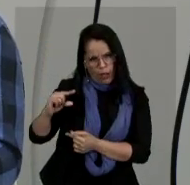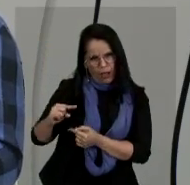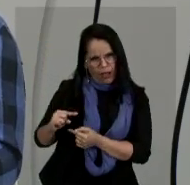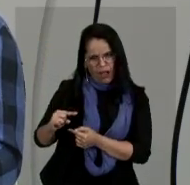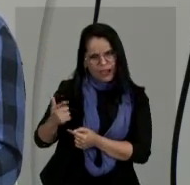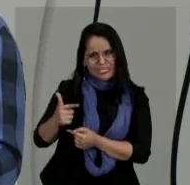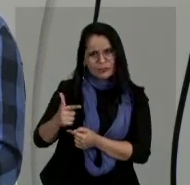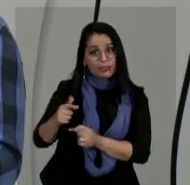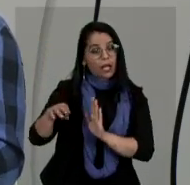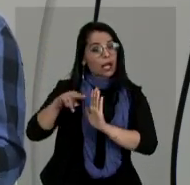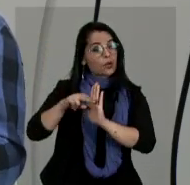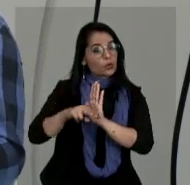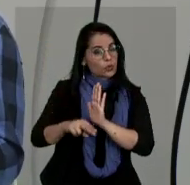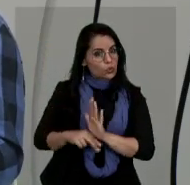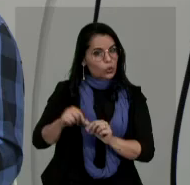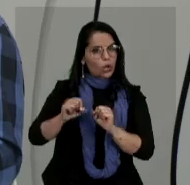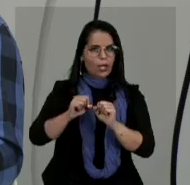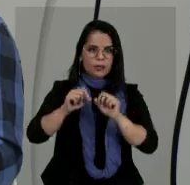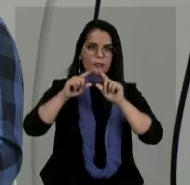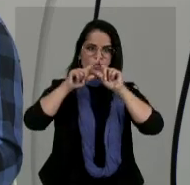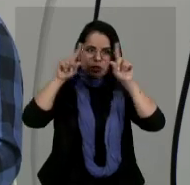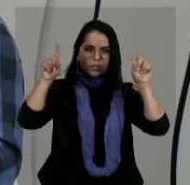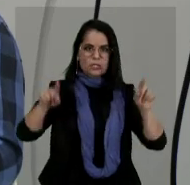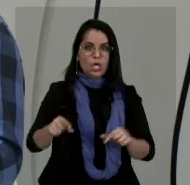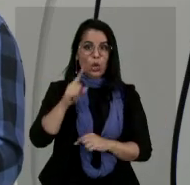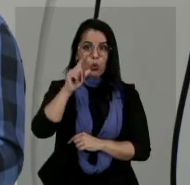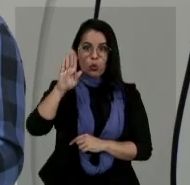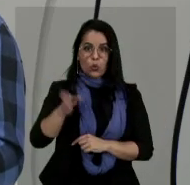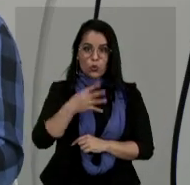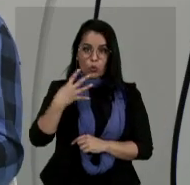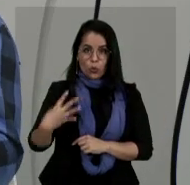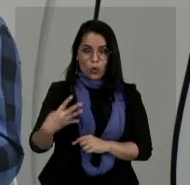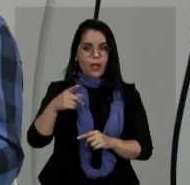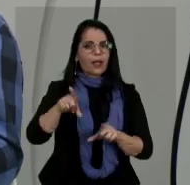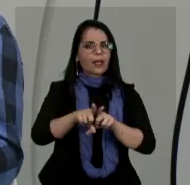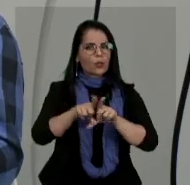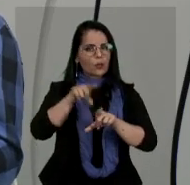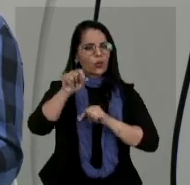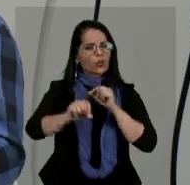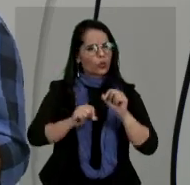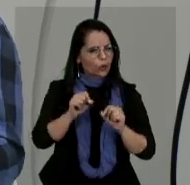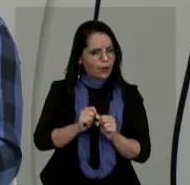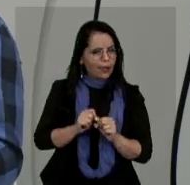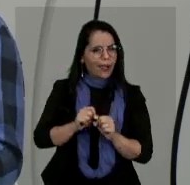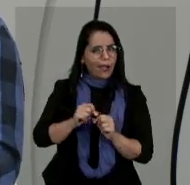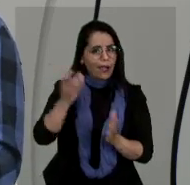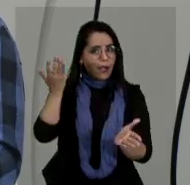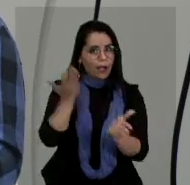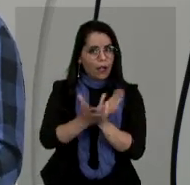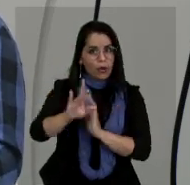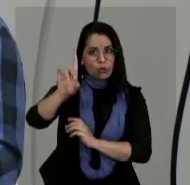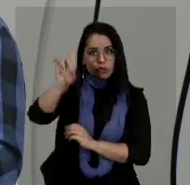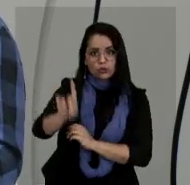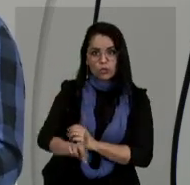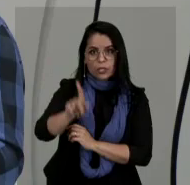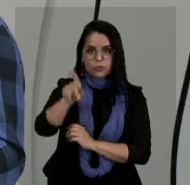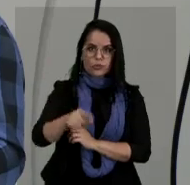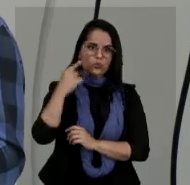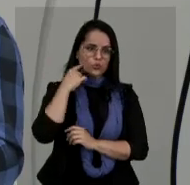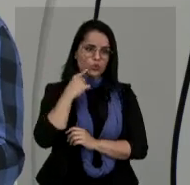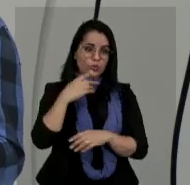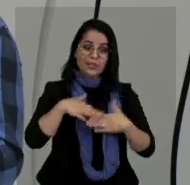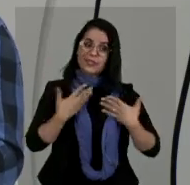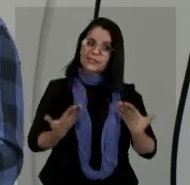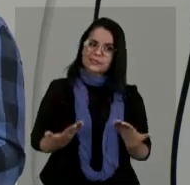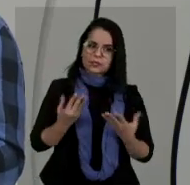às normas da ABNT, que deveria ser um quarto da tela, isso também é uma violação de direito da pessoa surda.